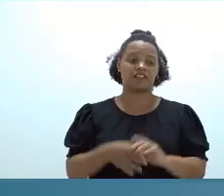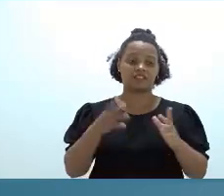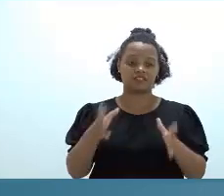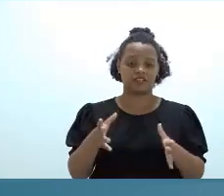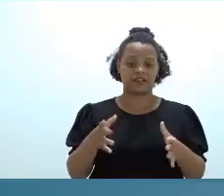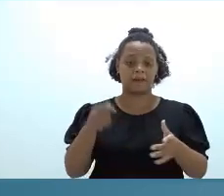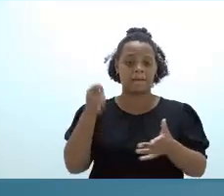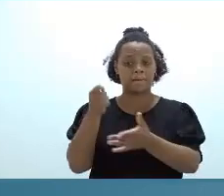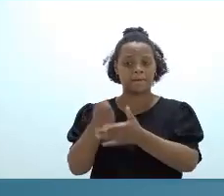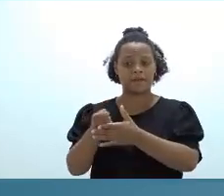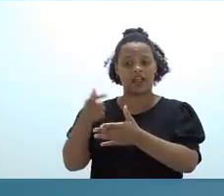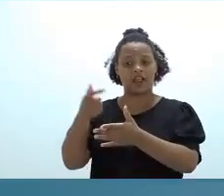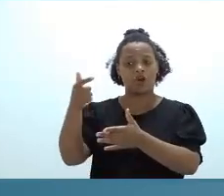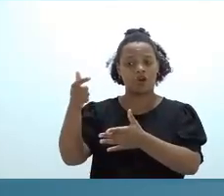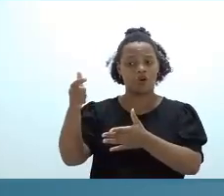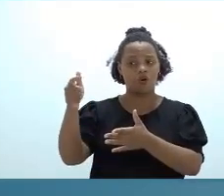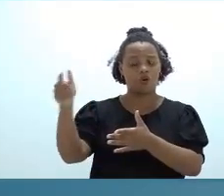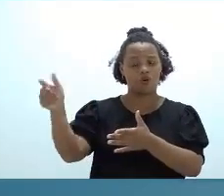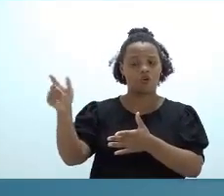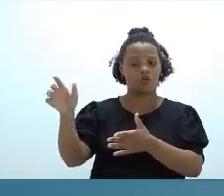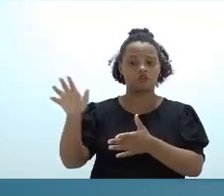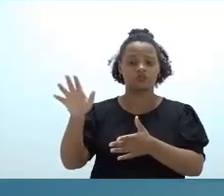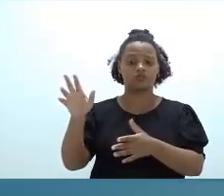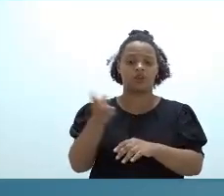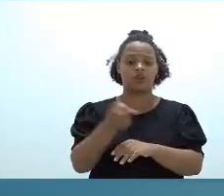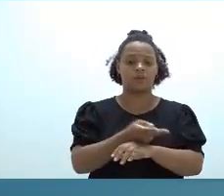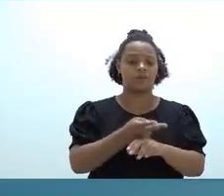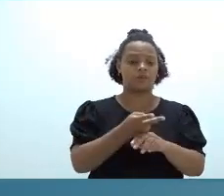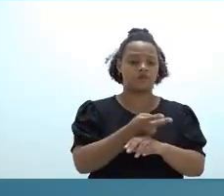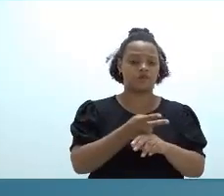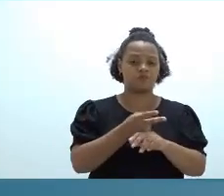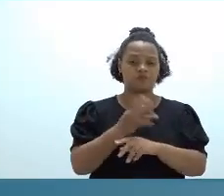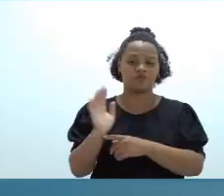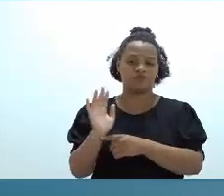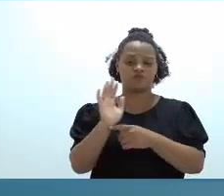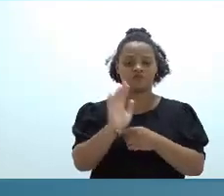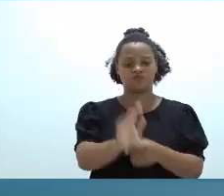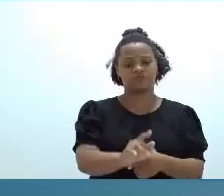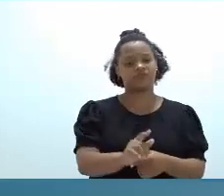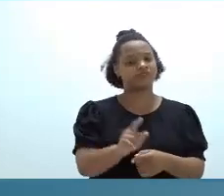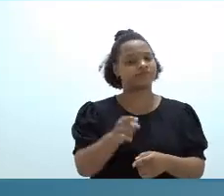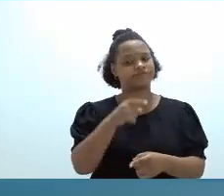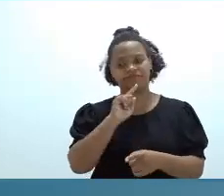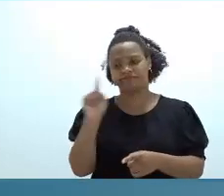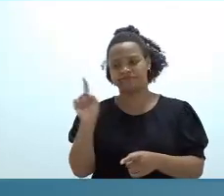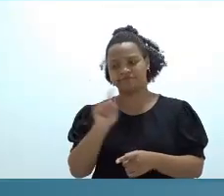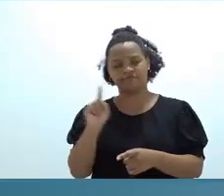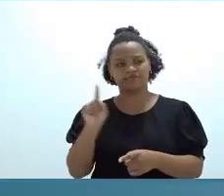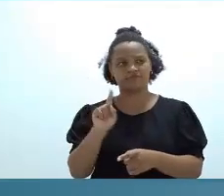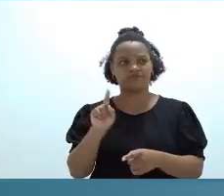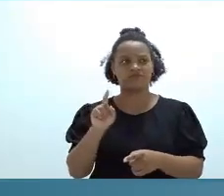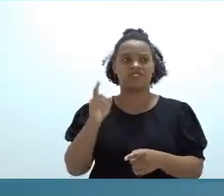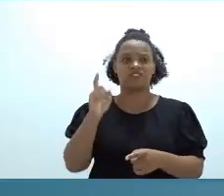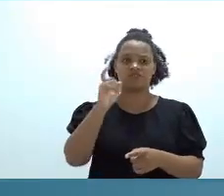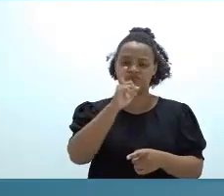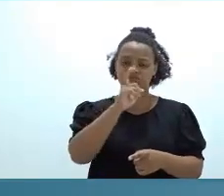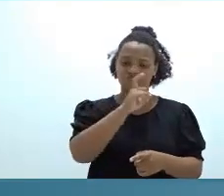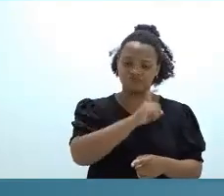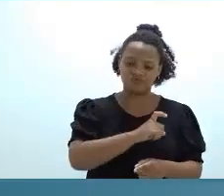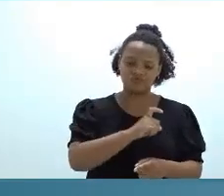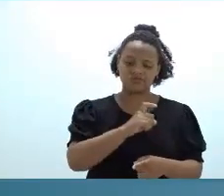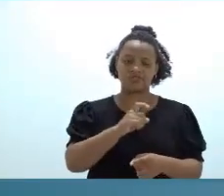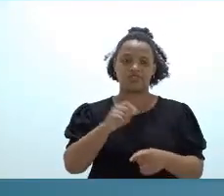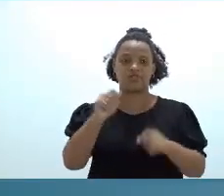Procuradoria e o IFEPREF não cumprem o prazo de 60 dias para fazer pagamento desses RPVs. O IFEPREF paga por 5 meses e tem que pedir